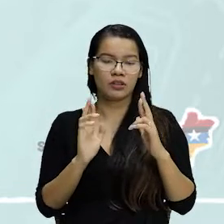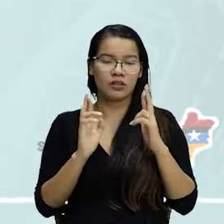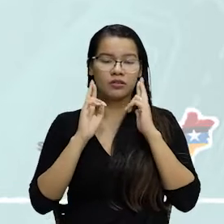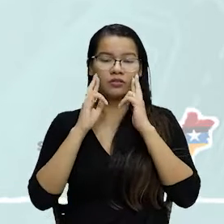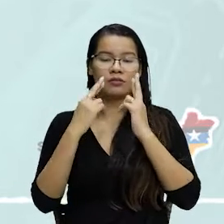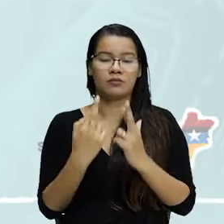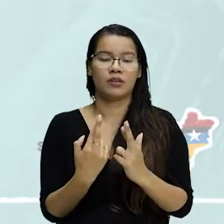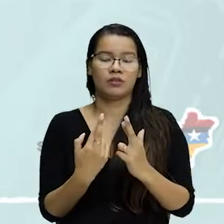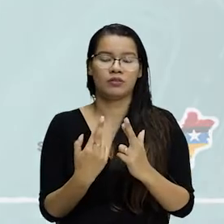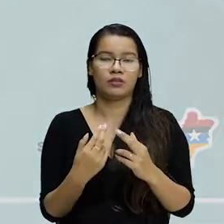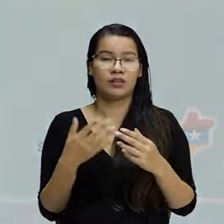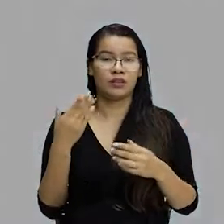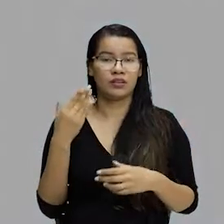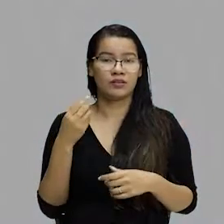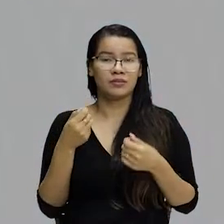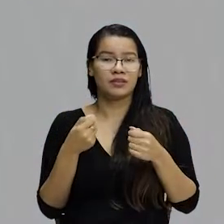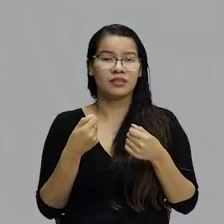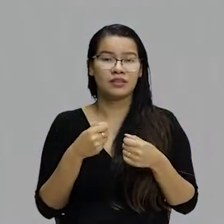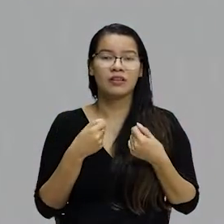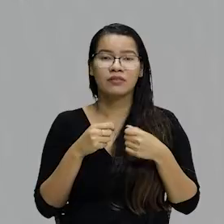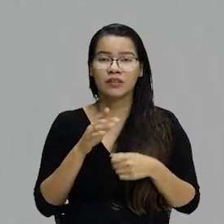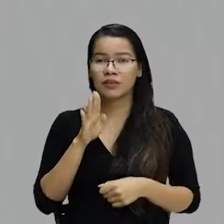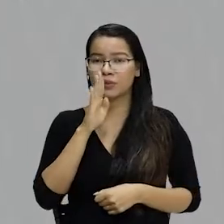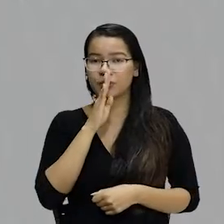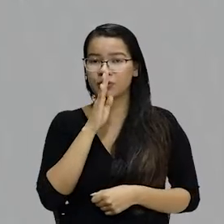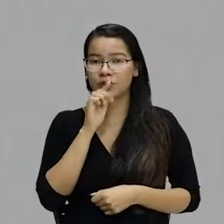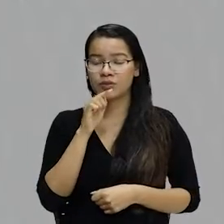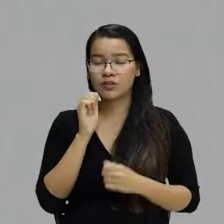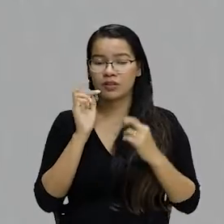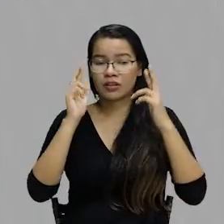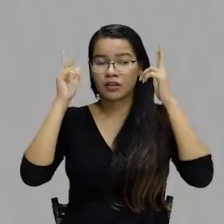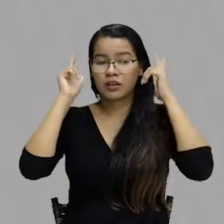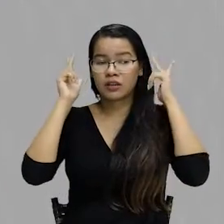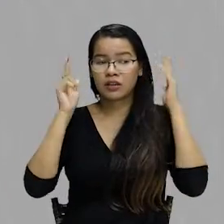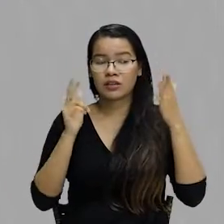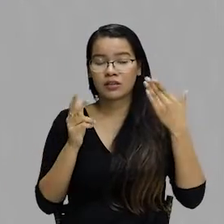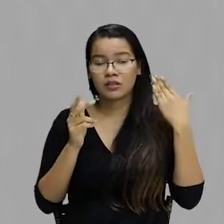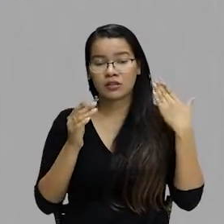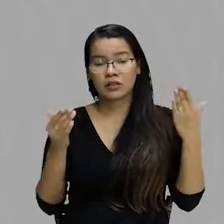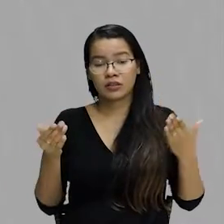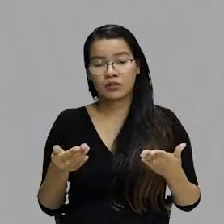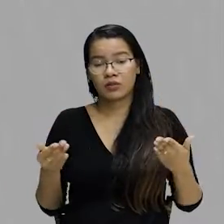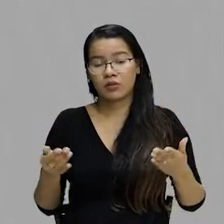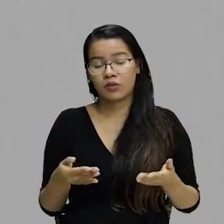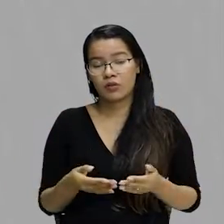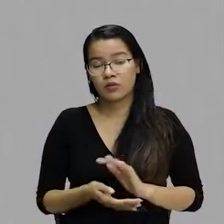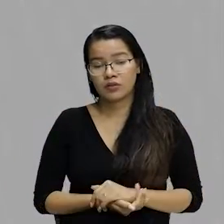num período onde elas tinham que ficar caladas, isso na Grécia Antiga. E aí eles atualizam,